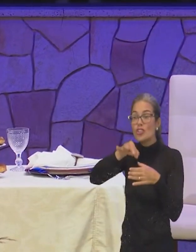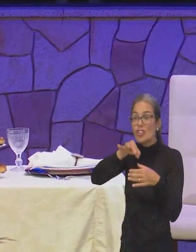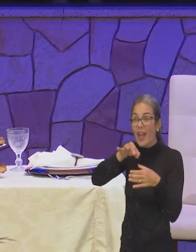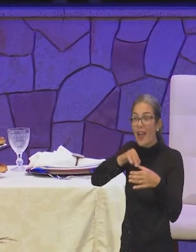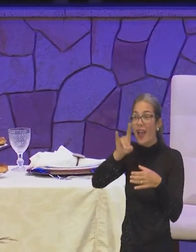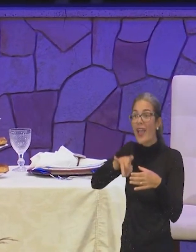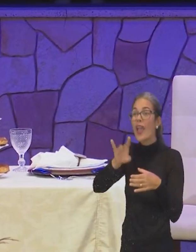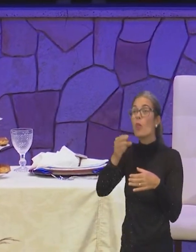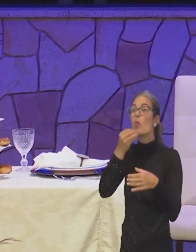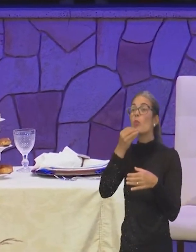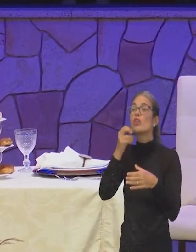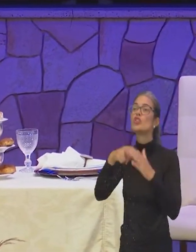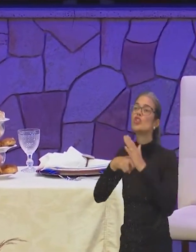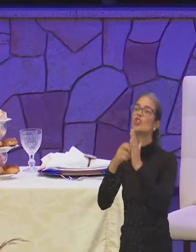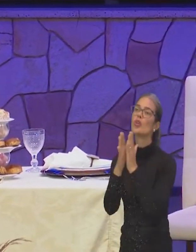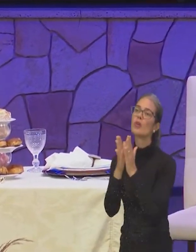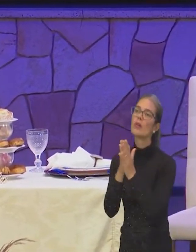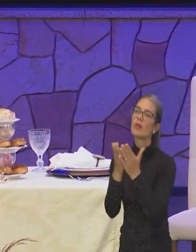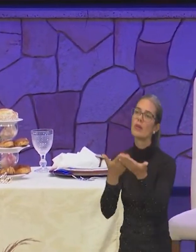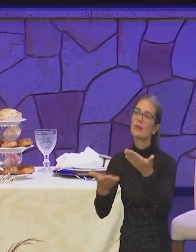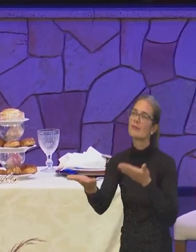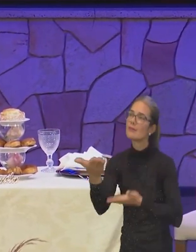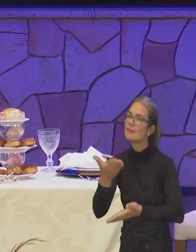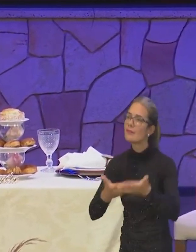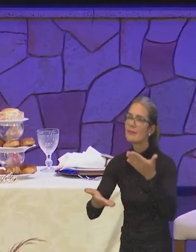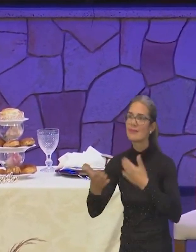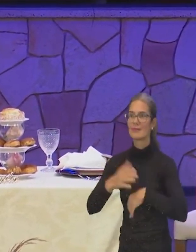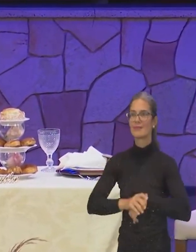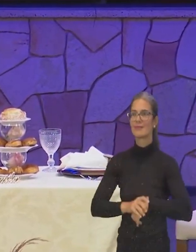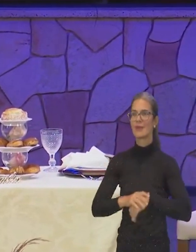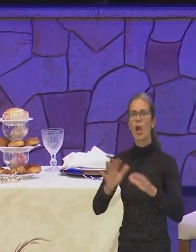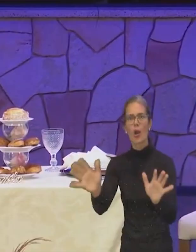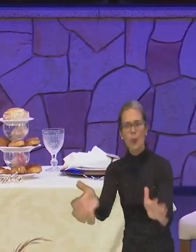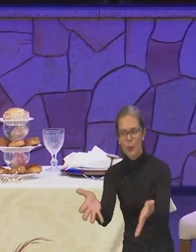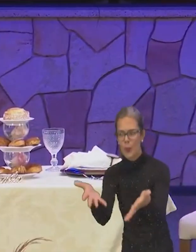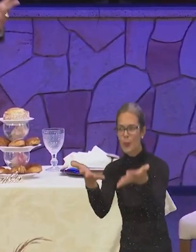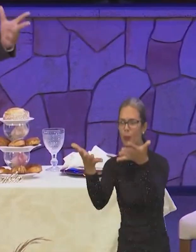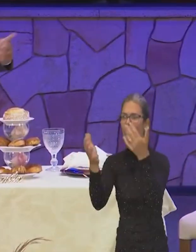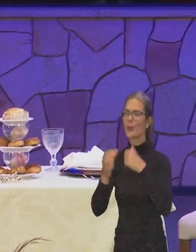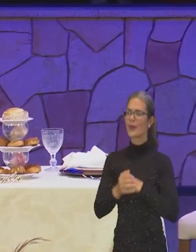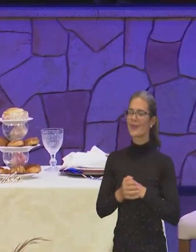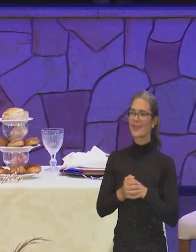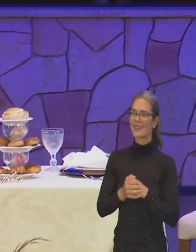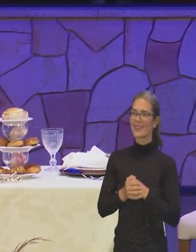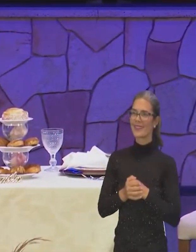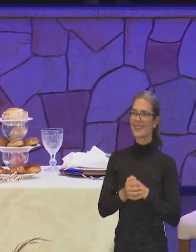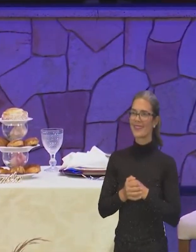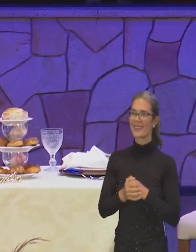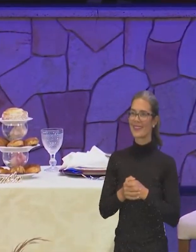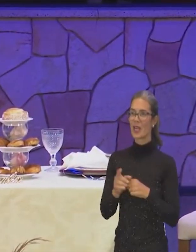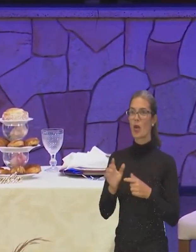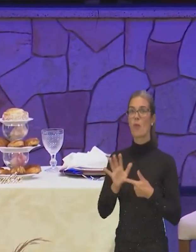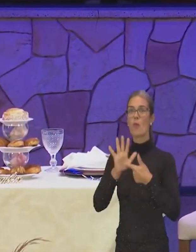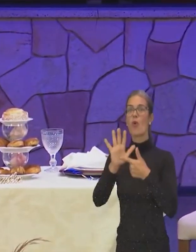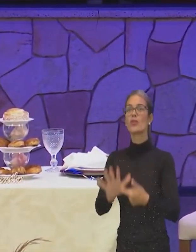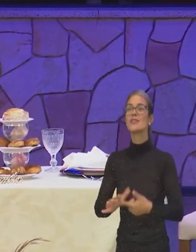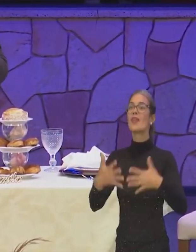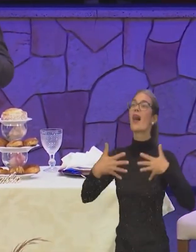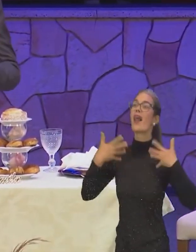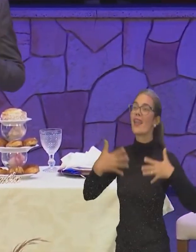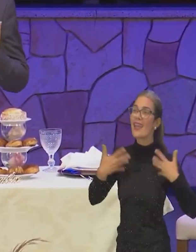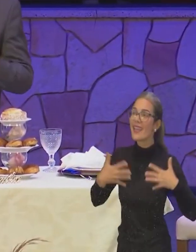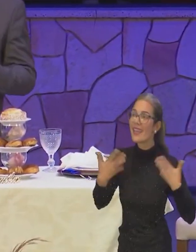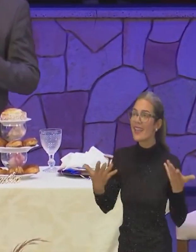oportunidade de orar uns pelos outros, nós elogiamos uns aos outros, nós queremos trazer palavras de alegria uns para os outros, nós